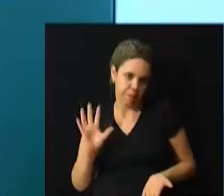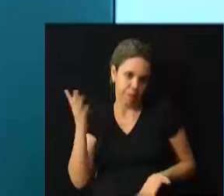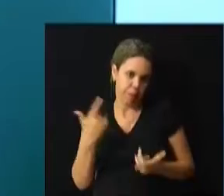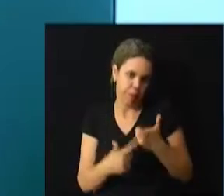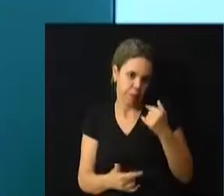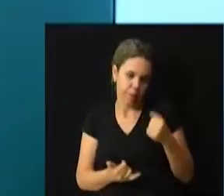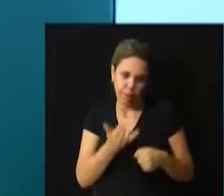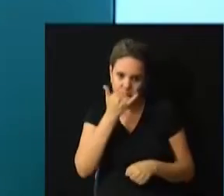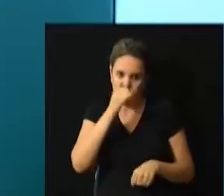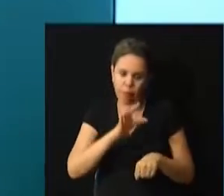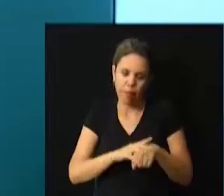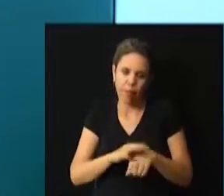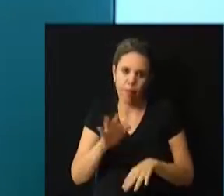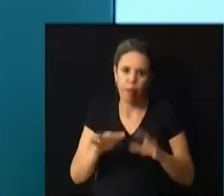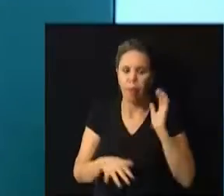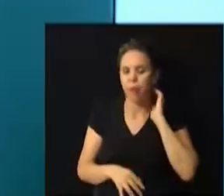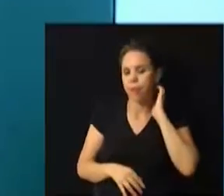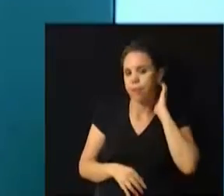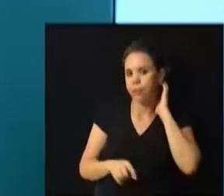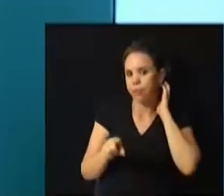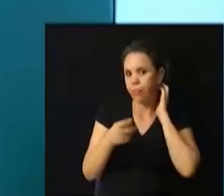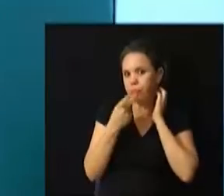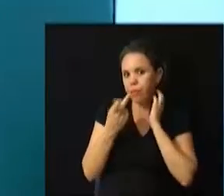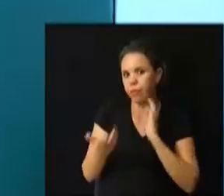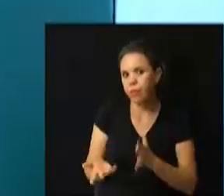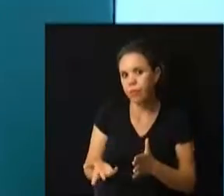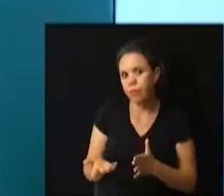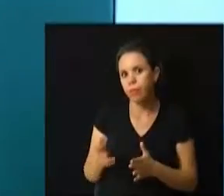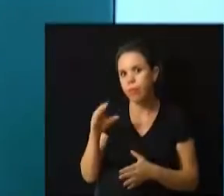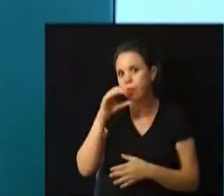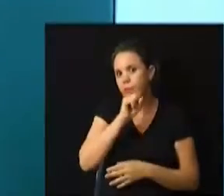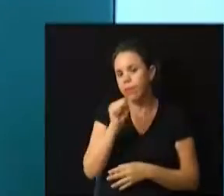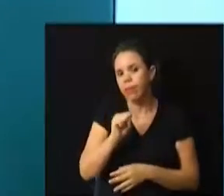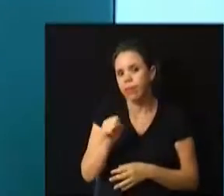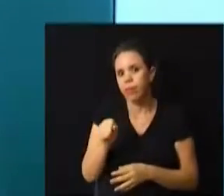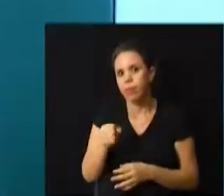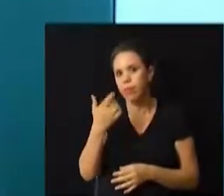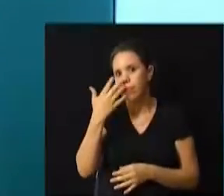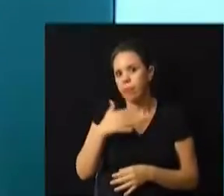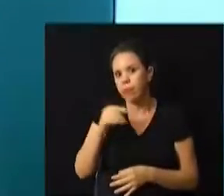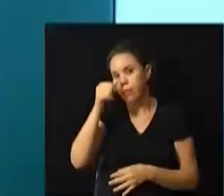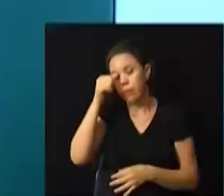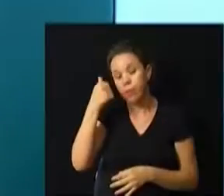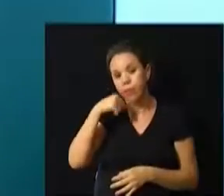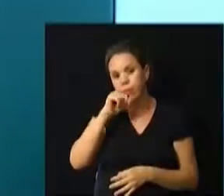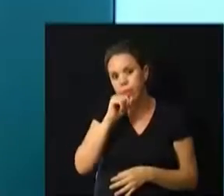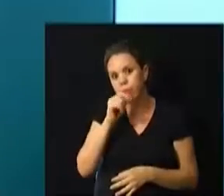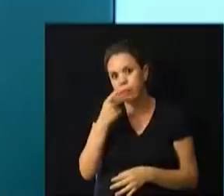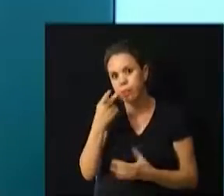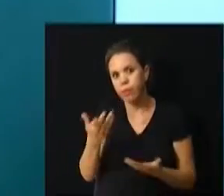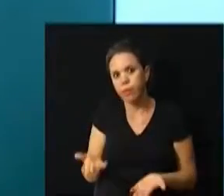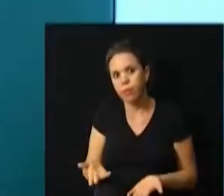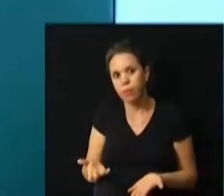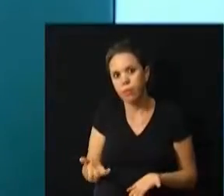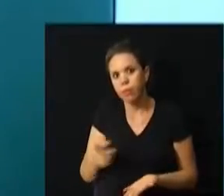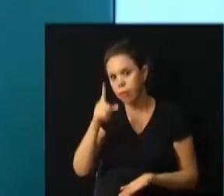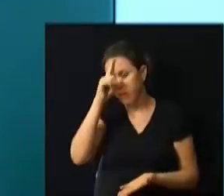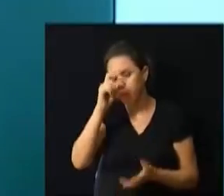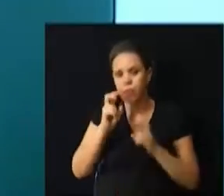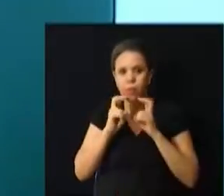aí que acontecem os acidentes. E, geralmente, é aquilo que você me falou, aquele segundinho. As mães chegam lá